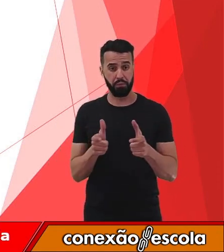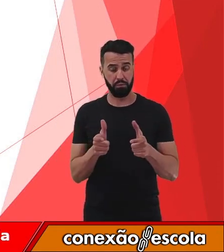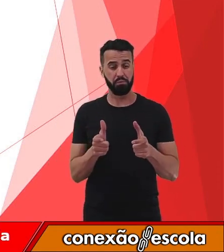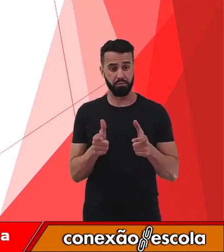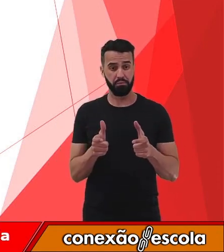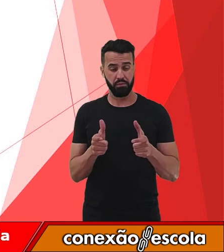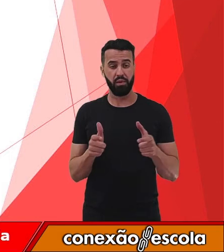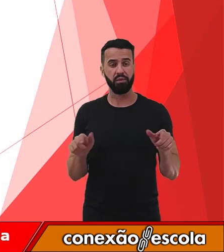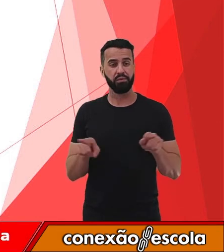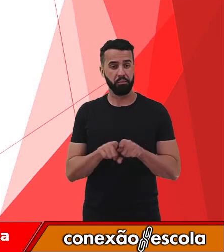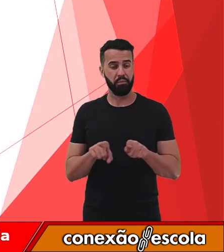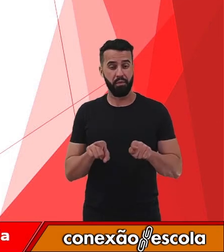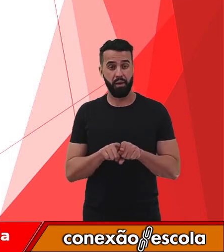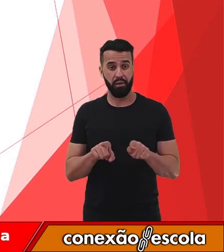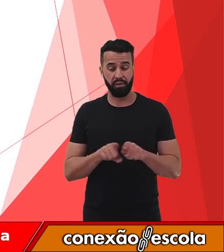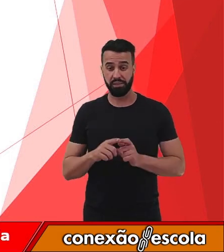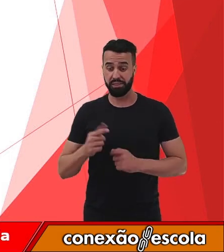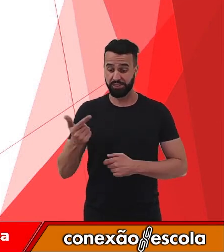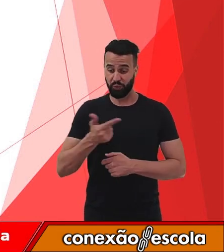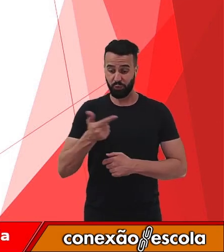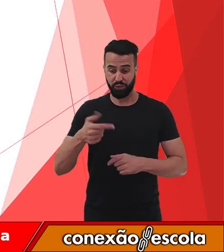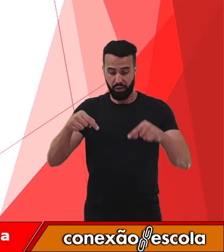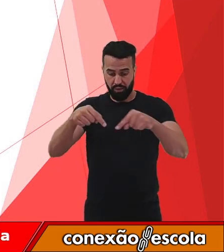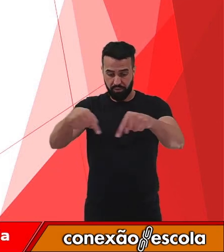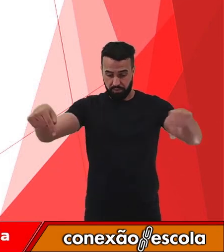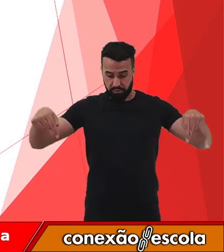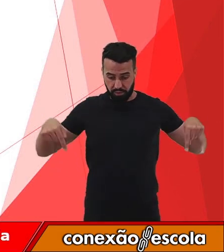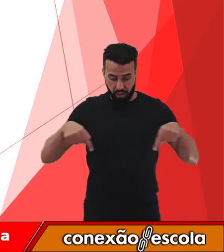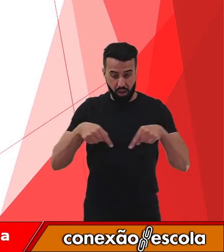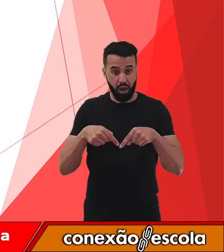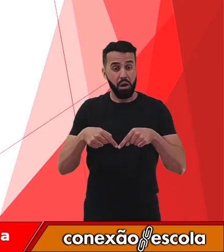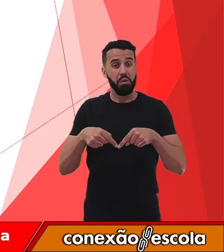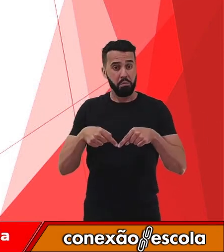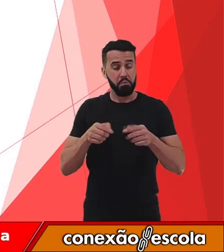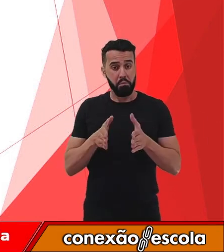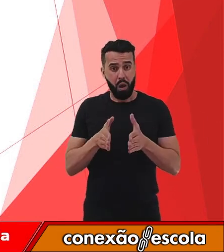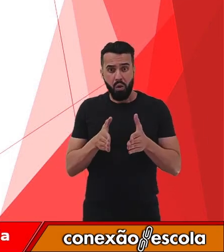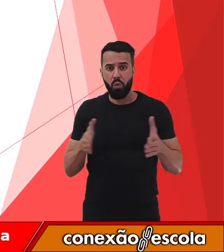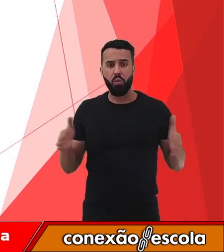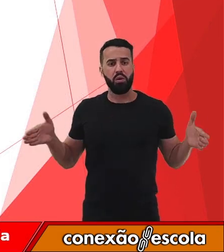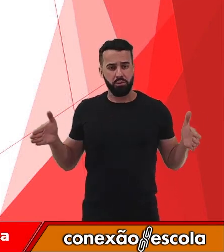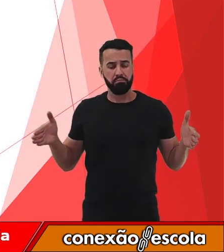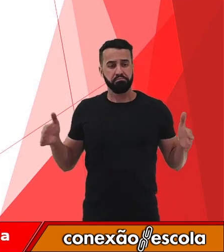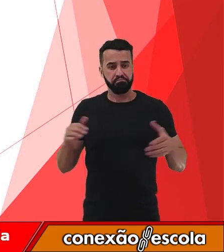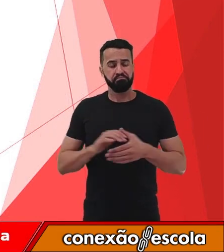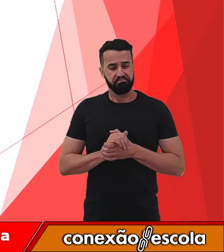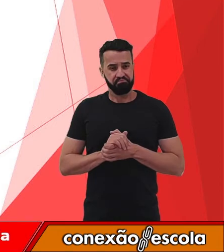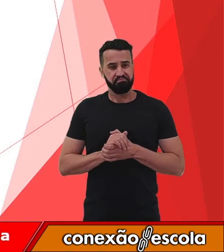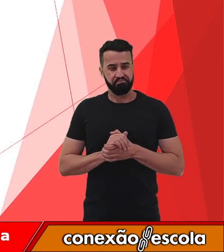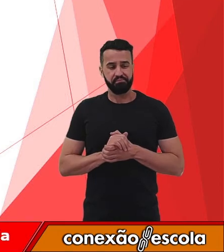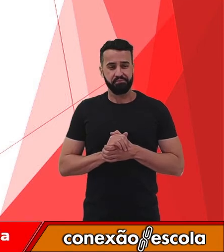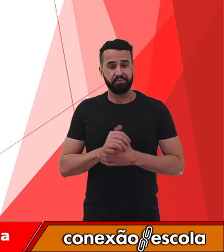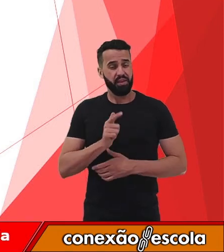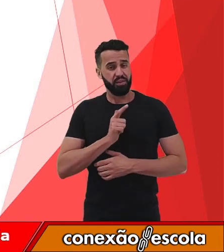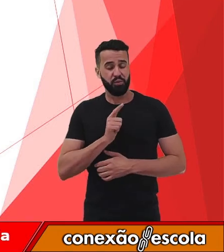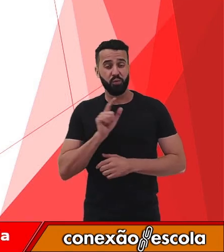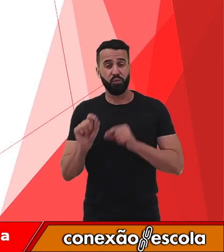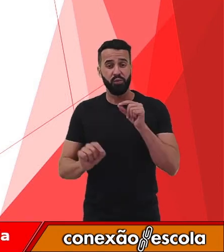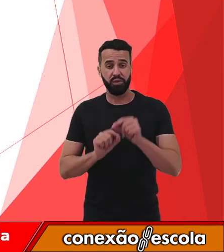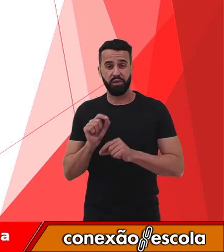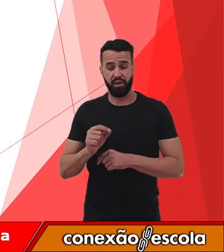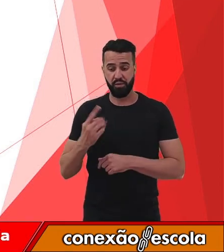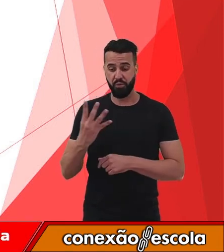que tem a segunda maior extensão territorial. Devido à sua grande extensão territorial, apresenta aí a